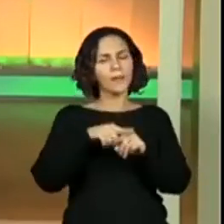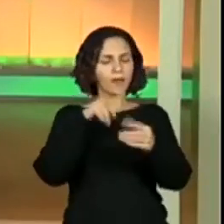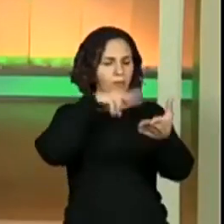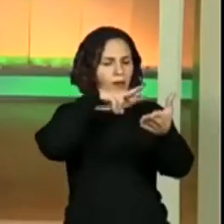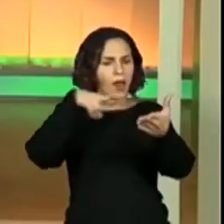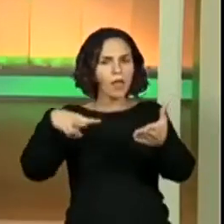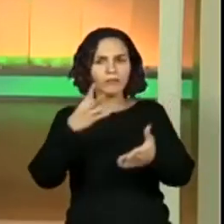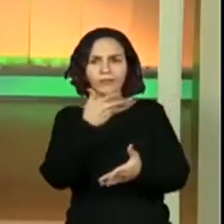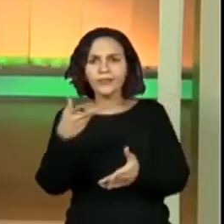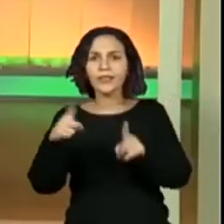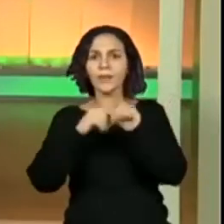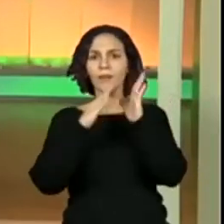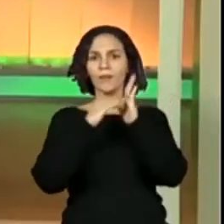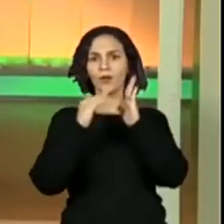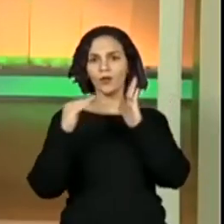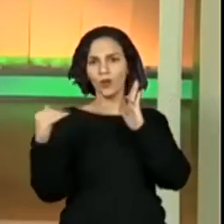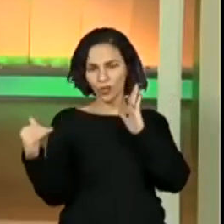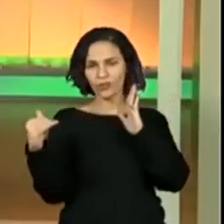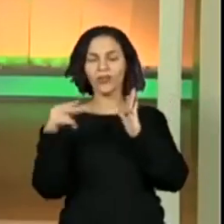na entonação,